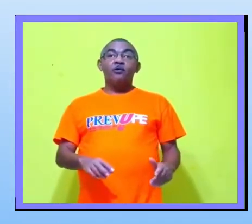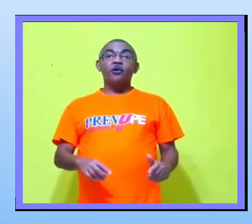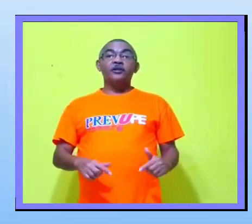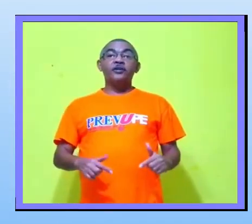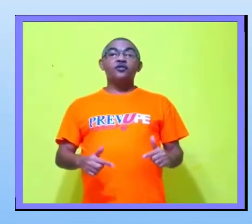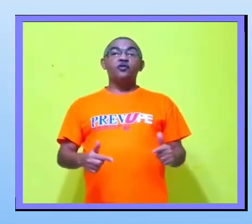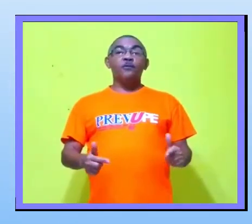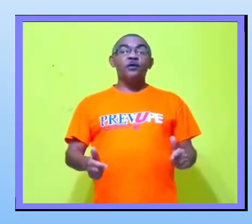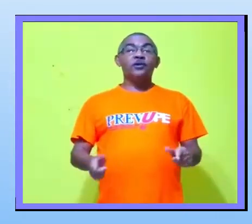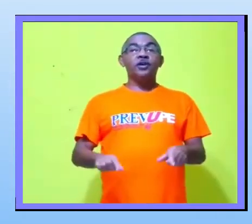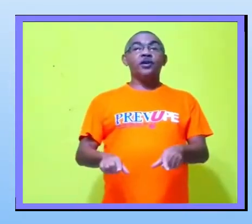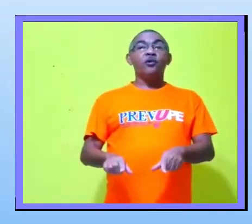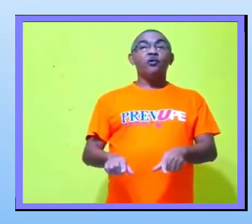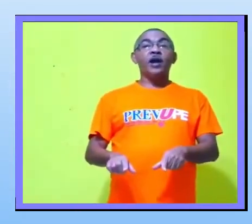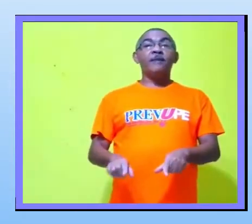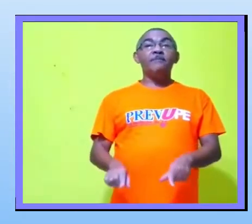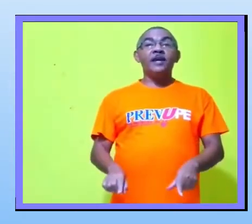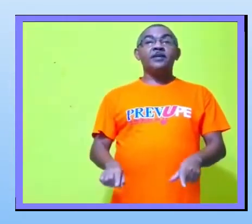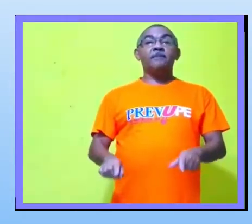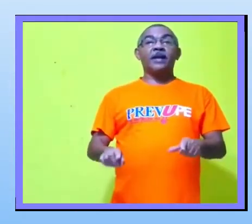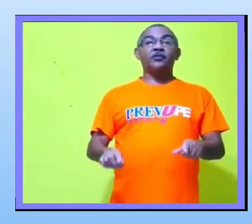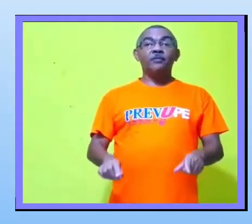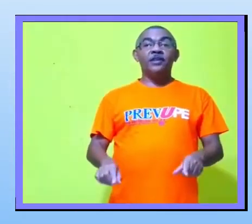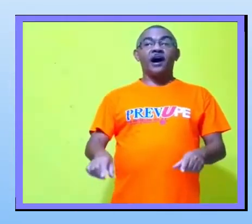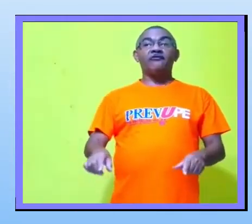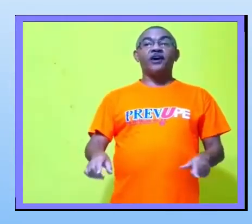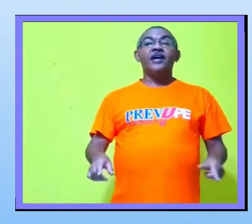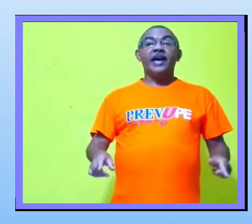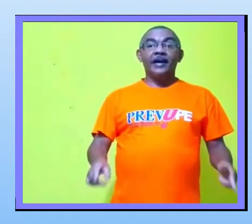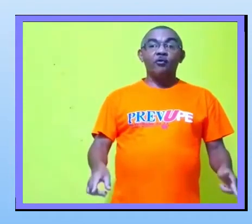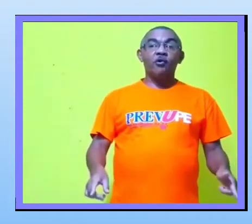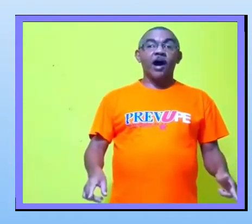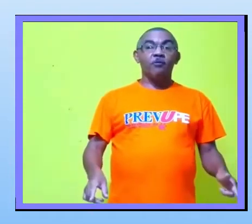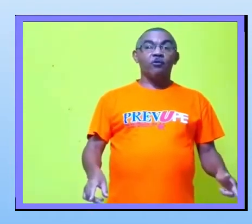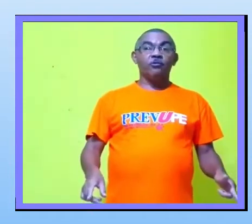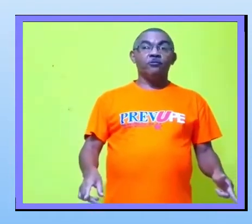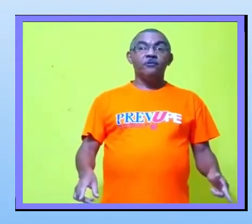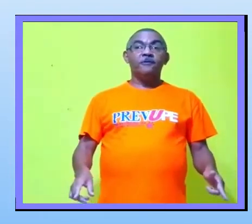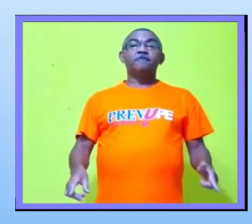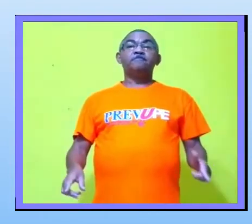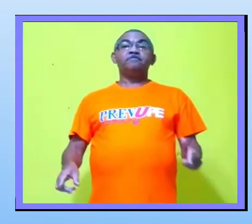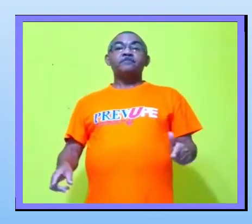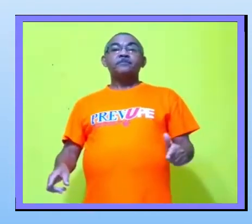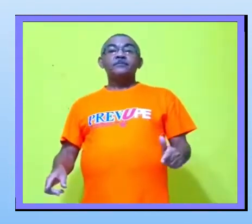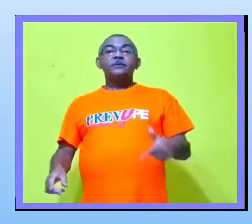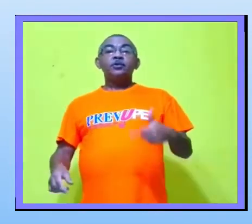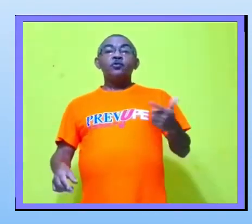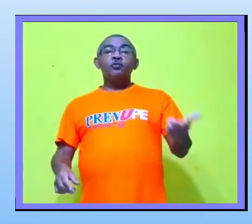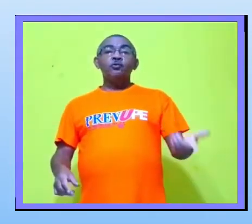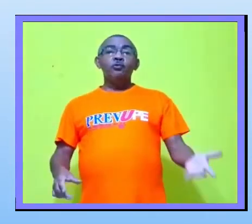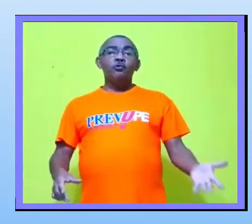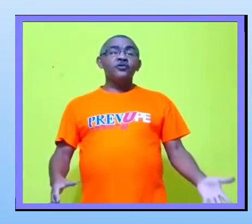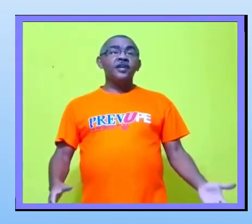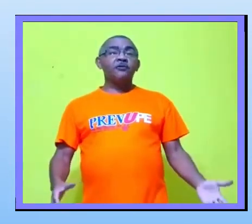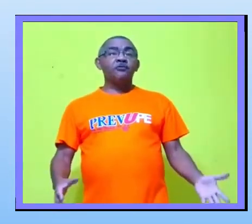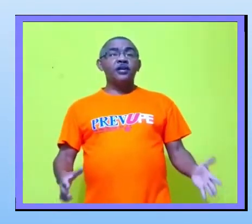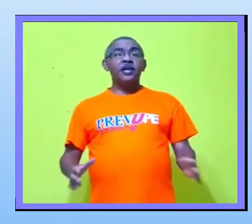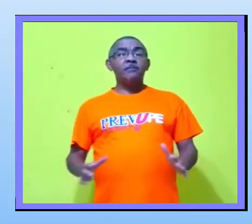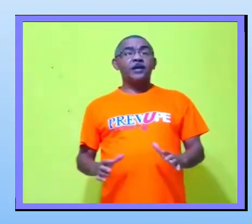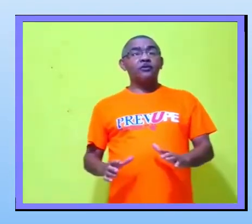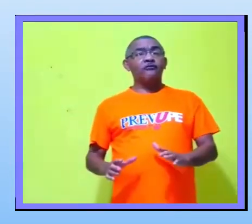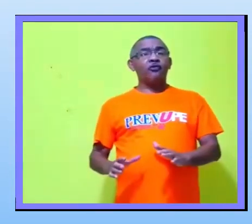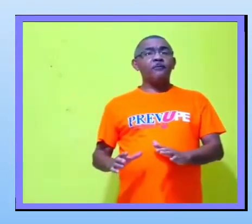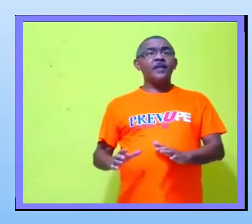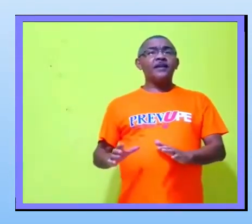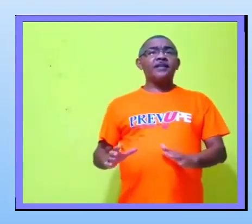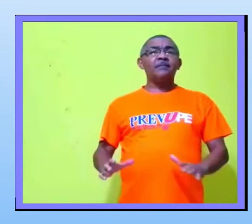ureia, Ohlen descobriu que o elemento que predominava era o carbono. O conceito de